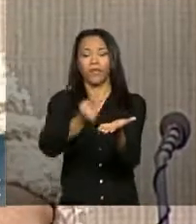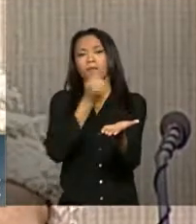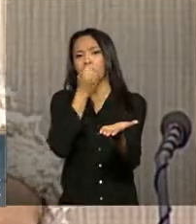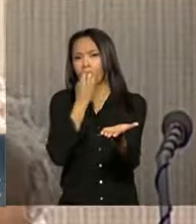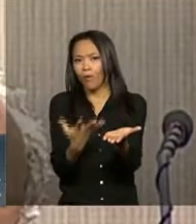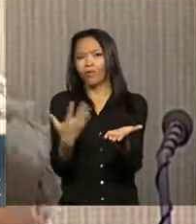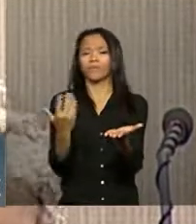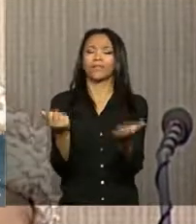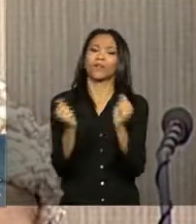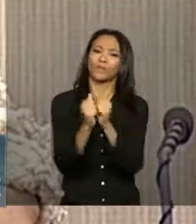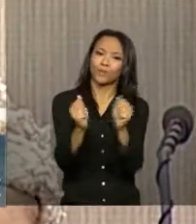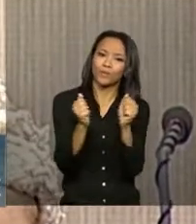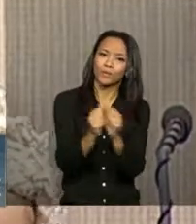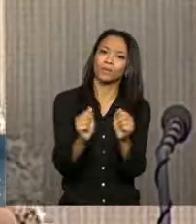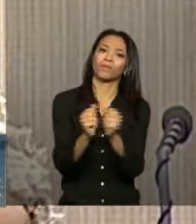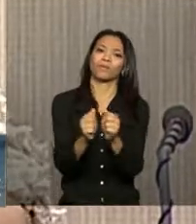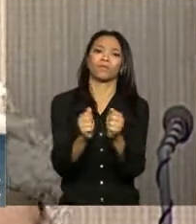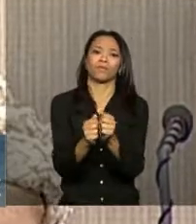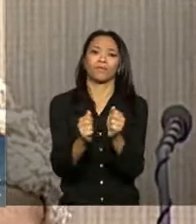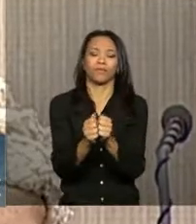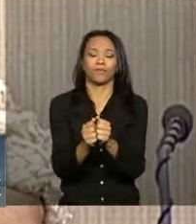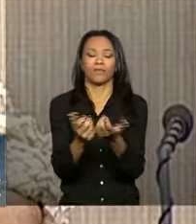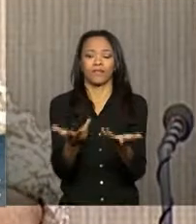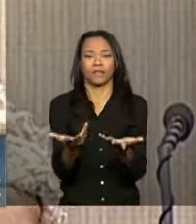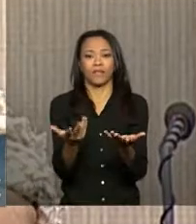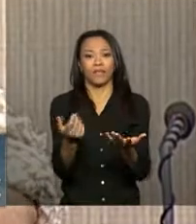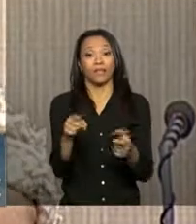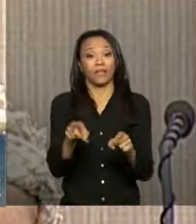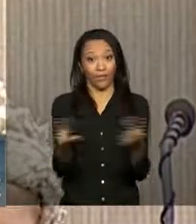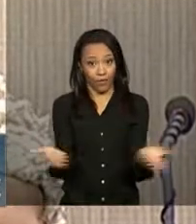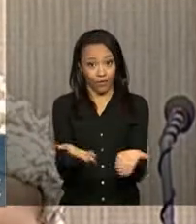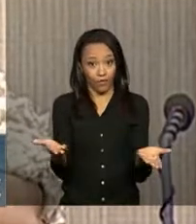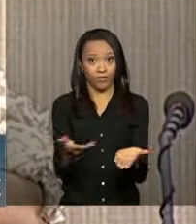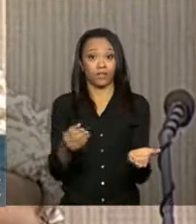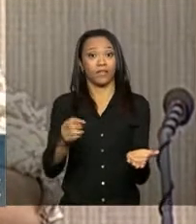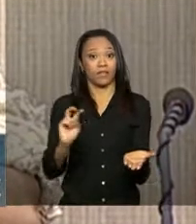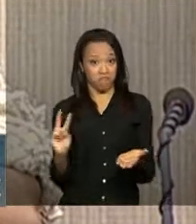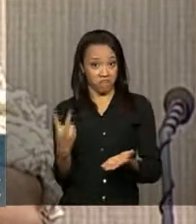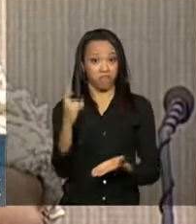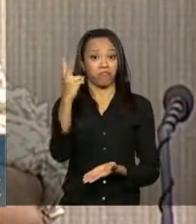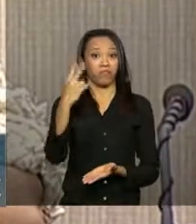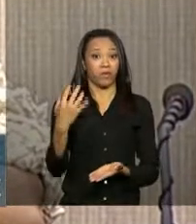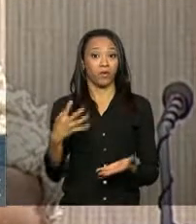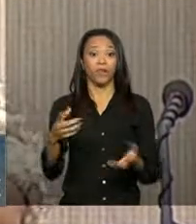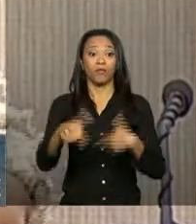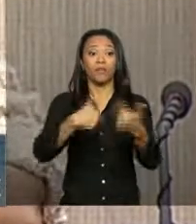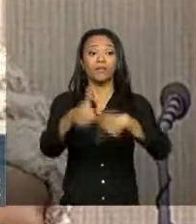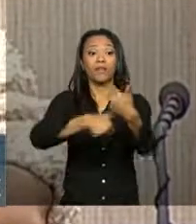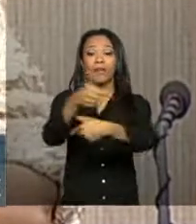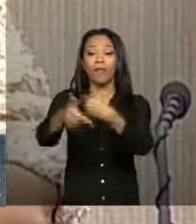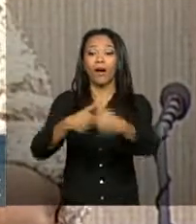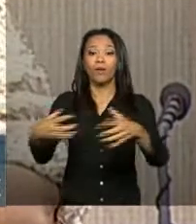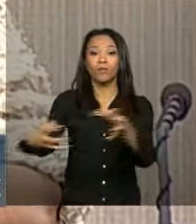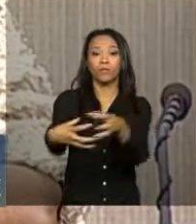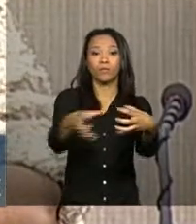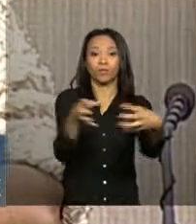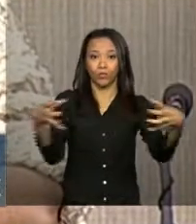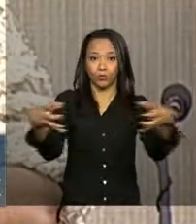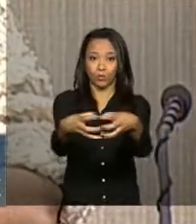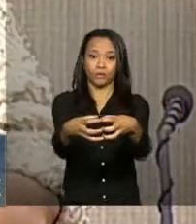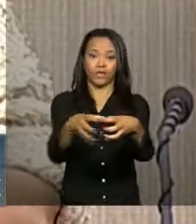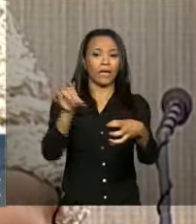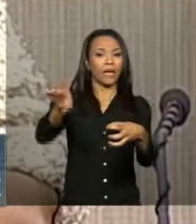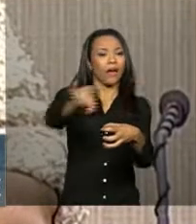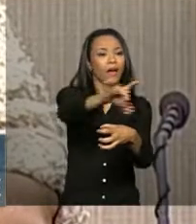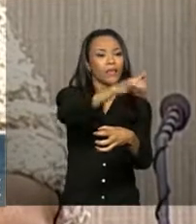sociedade civil dando posse e valorizando essa ação que é uma ação conjunta cada um de nós cumprindo um papel